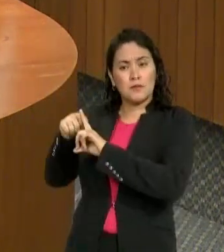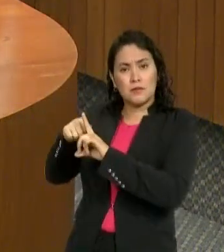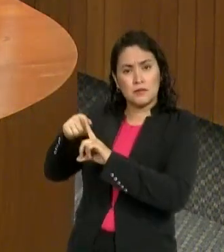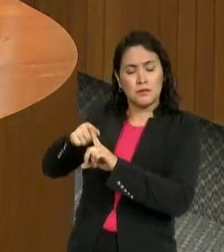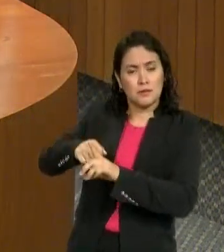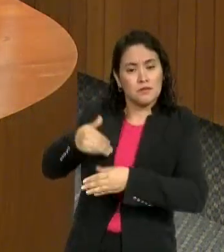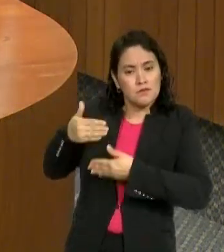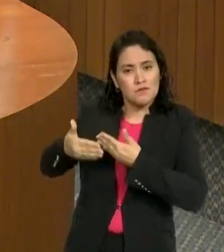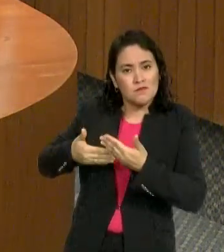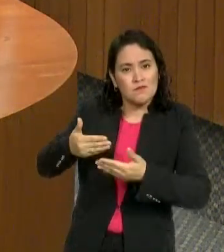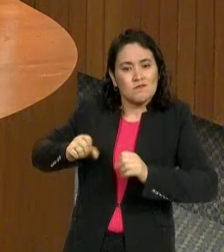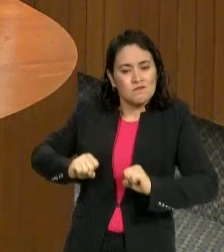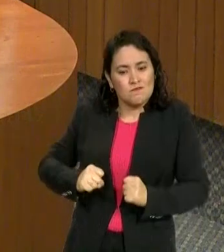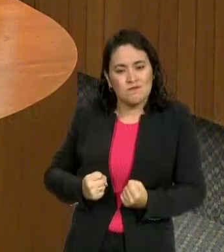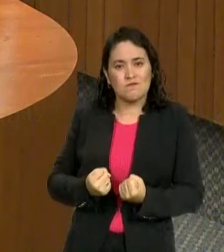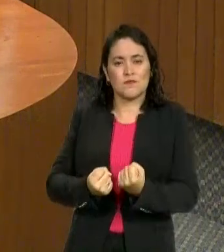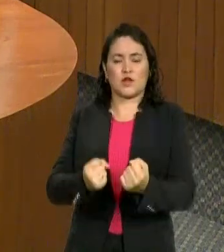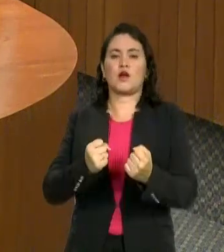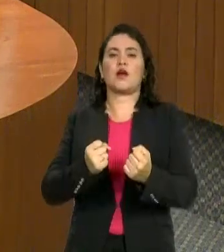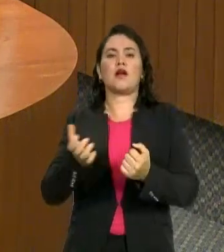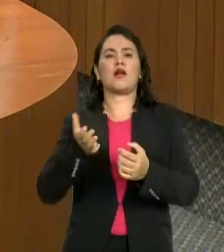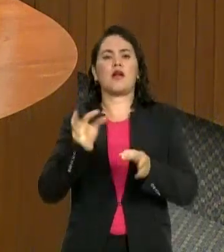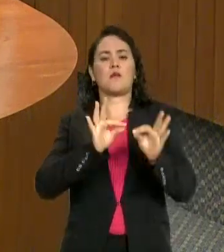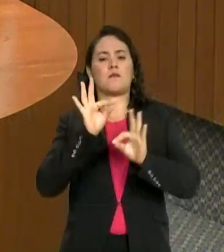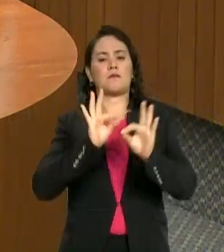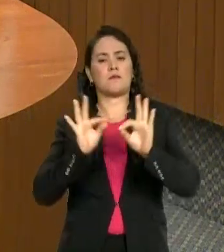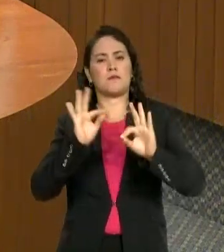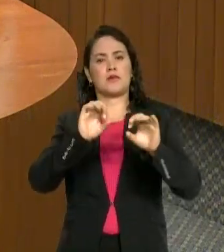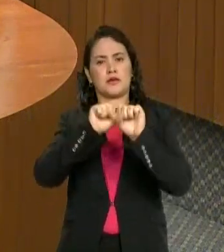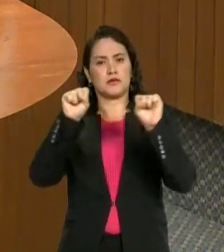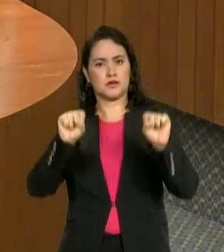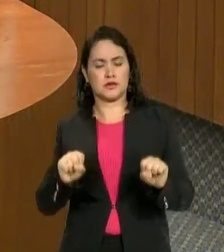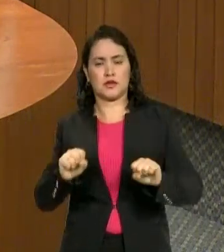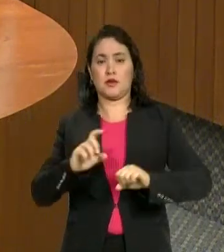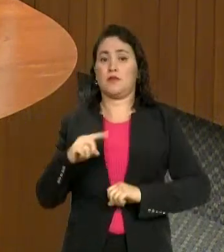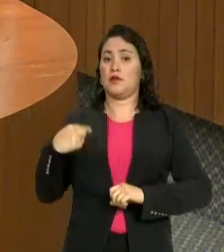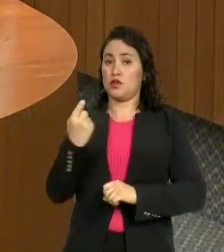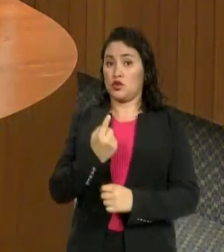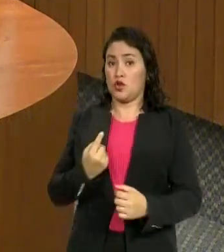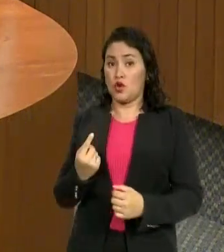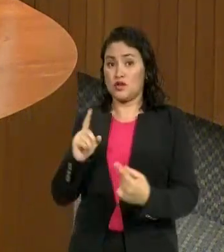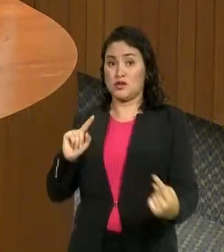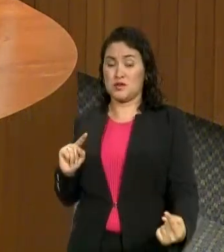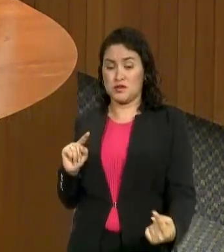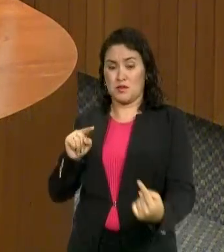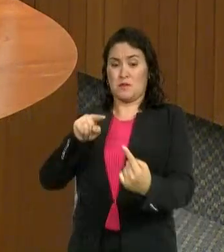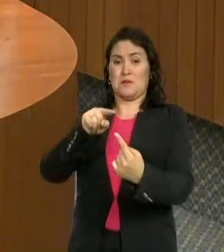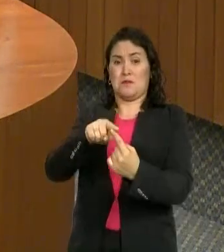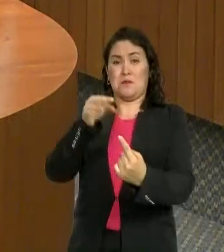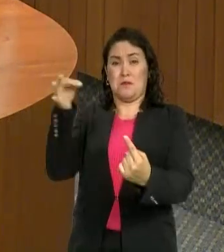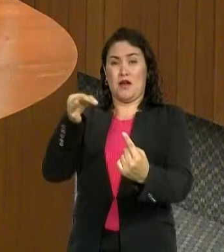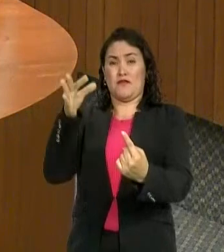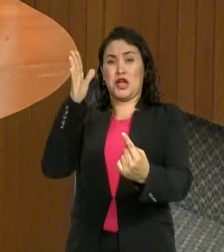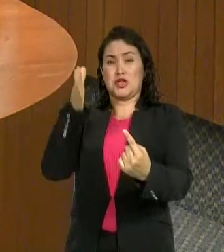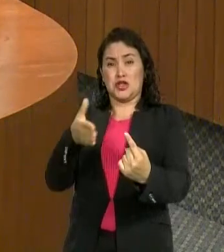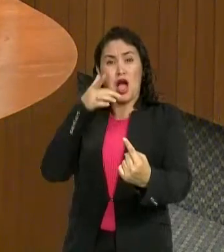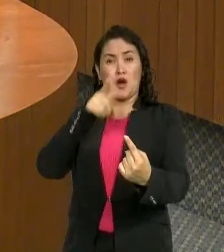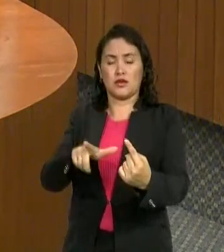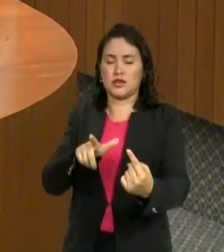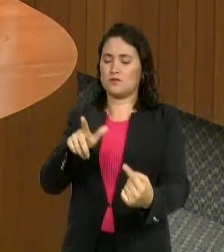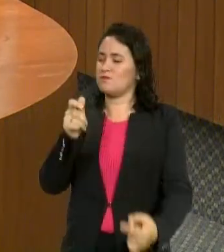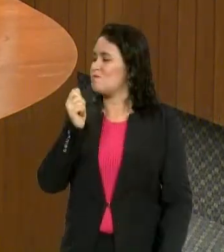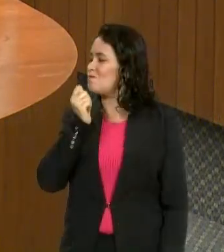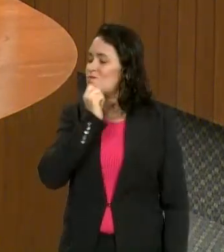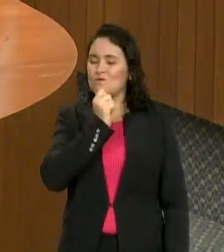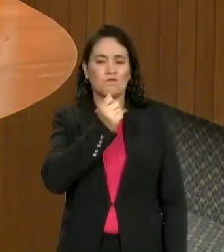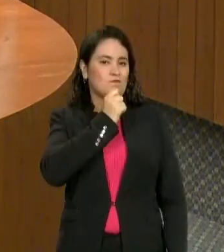poder reorganizar o sistema. É claro que nós ainda não estamos no ideal, na verdade, nós estamos longe do ideal, do que a